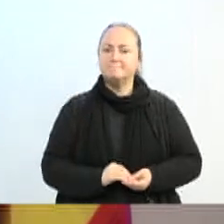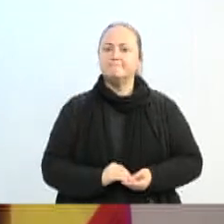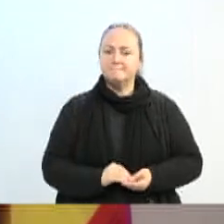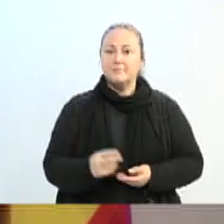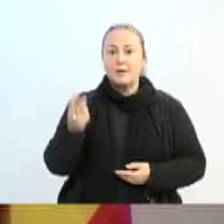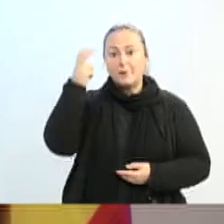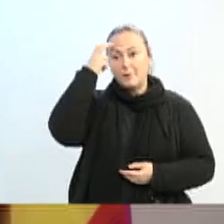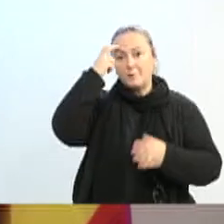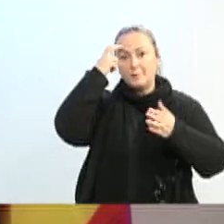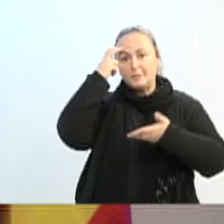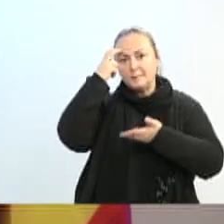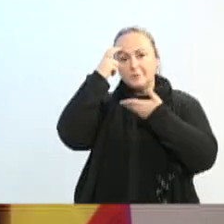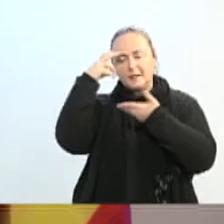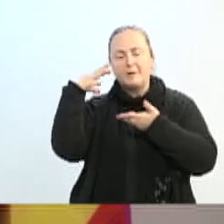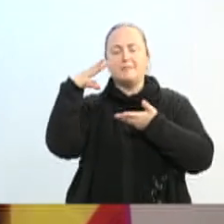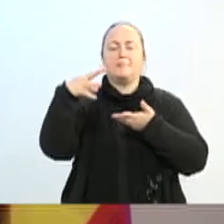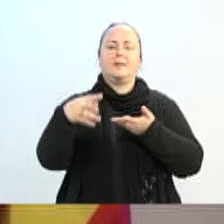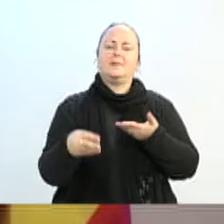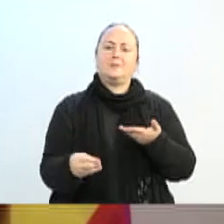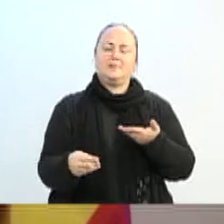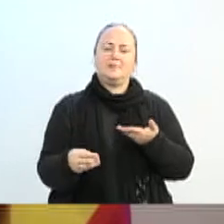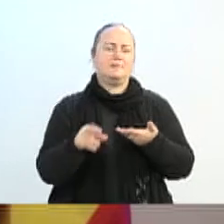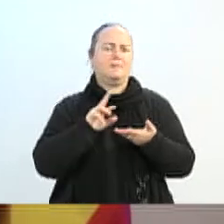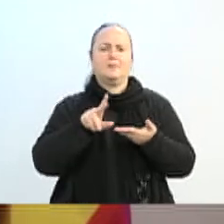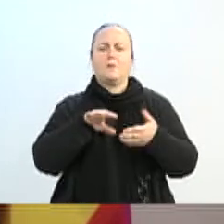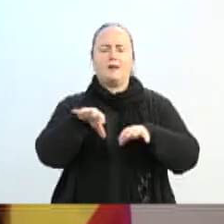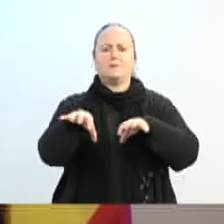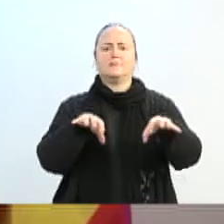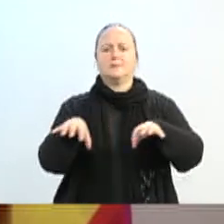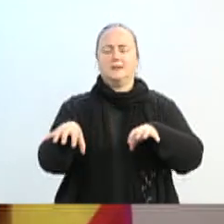é para todos não pode ser excludente Muito obrigado